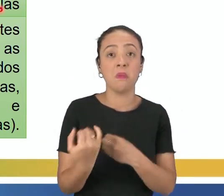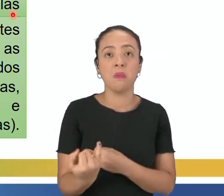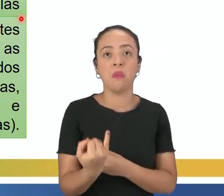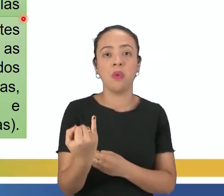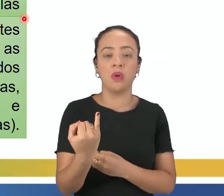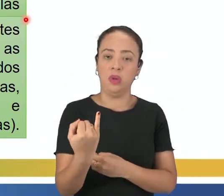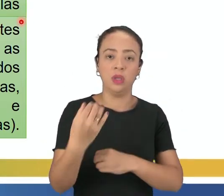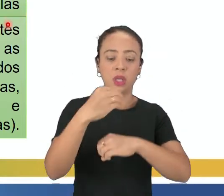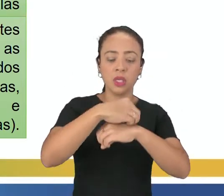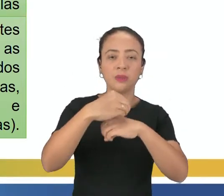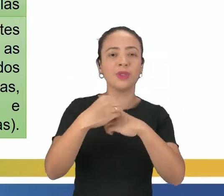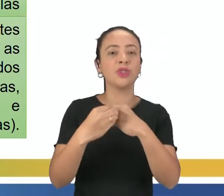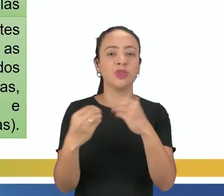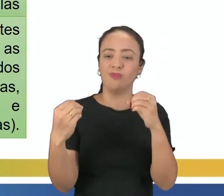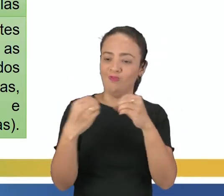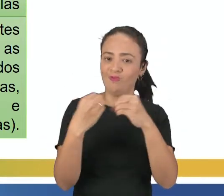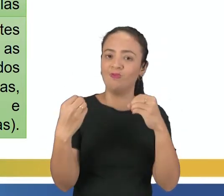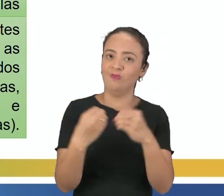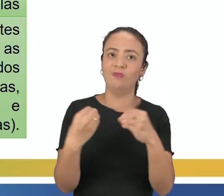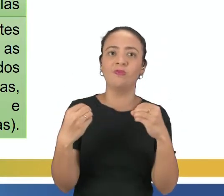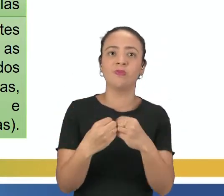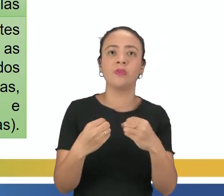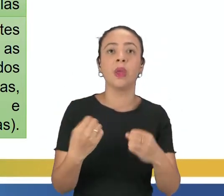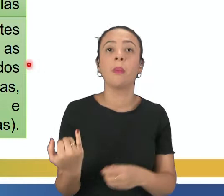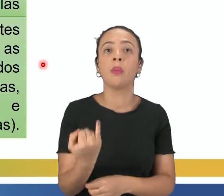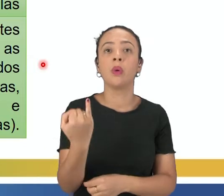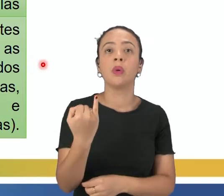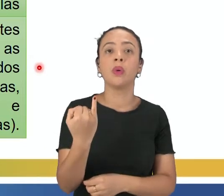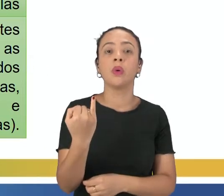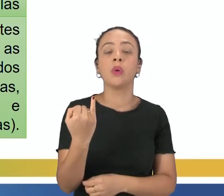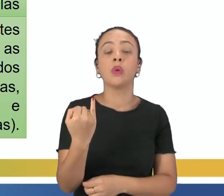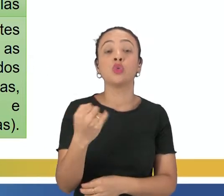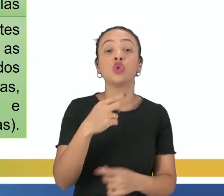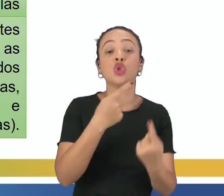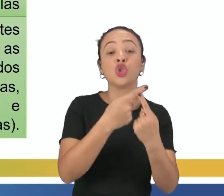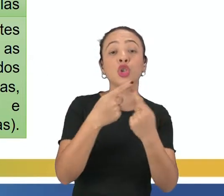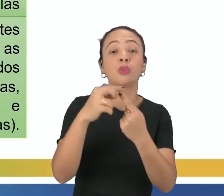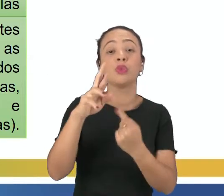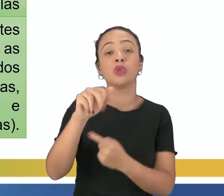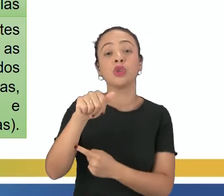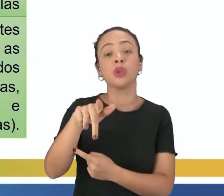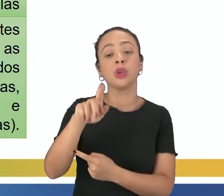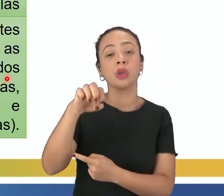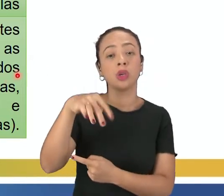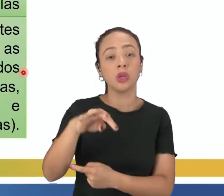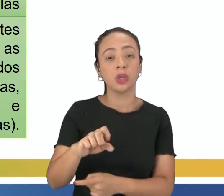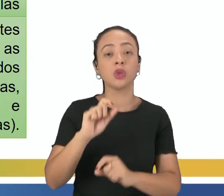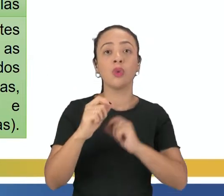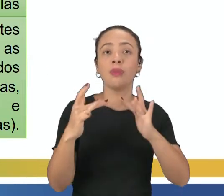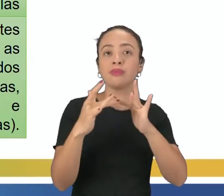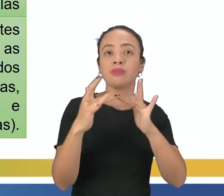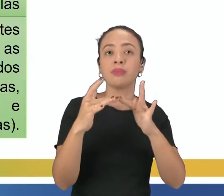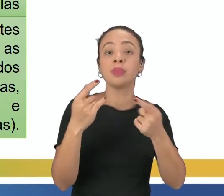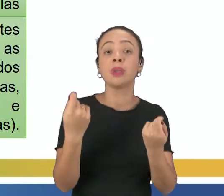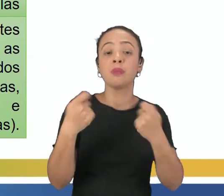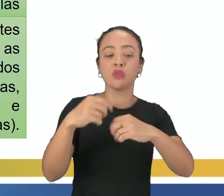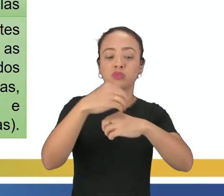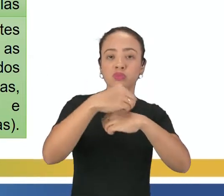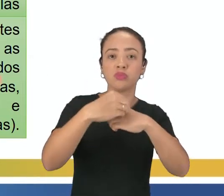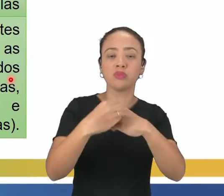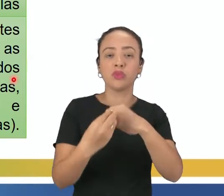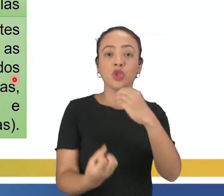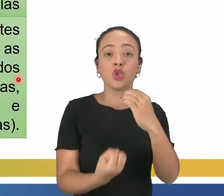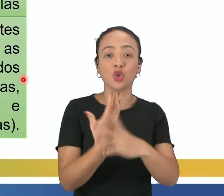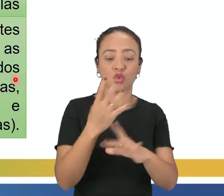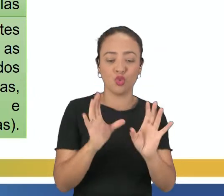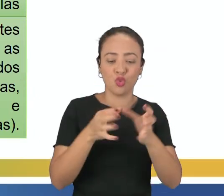eficazes entre as partículas. É fundamental que as espécies de reagentes sejam colocadas em contato, para que as partículas